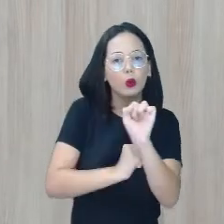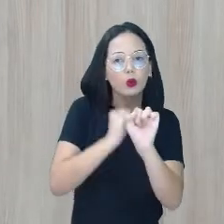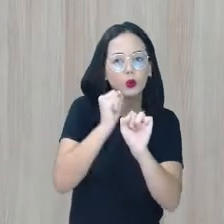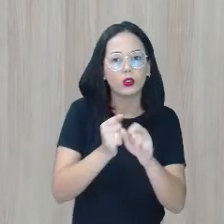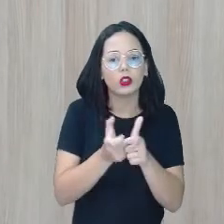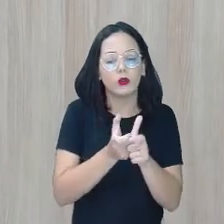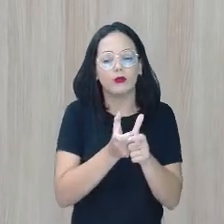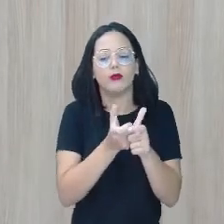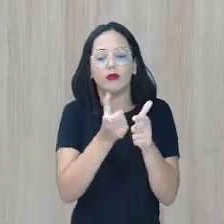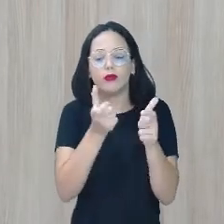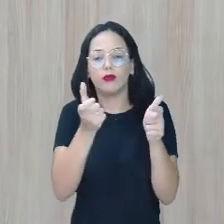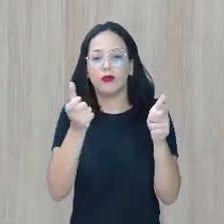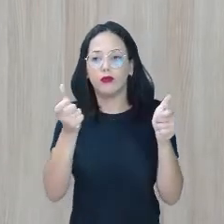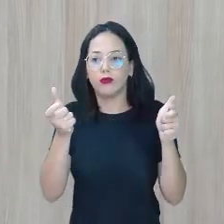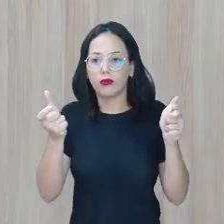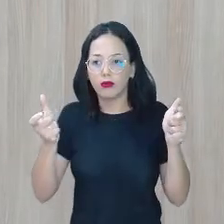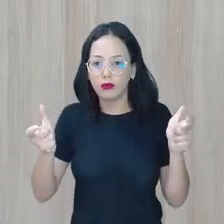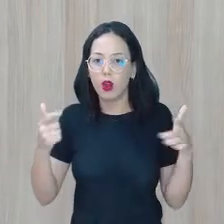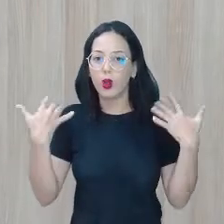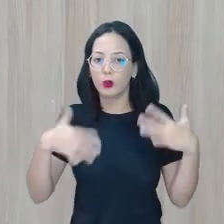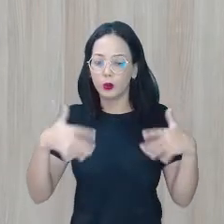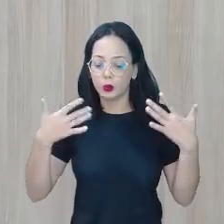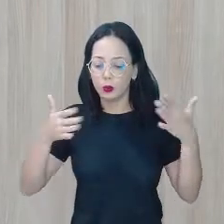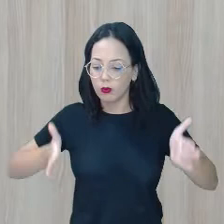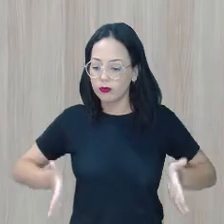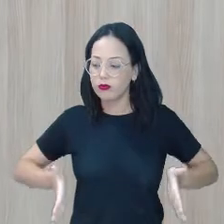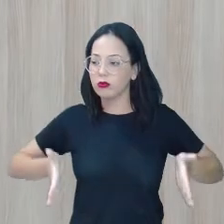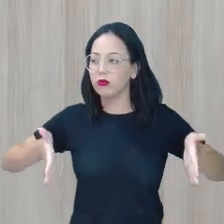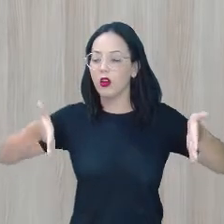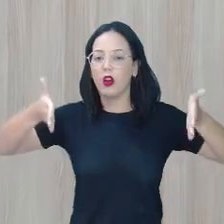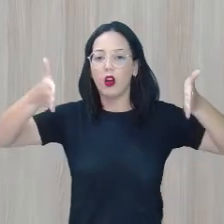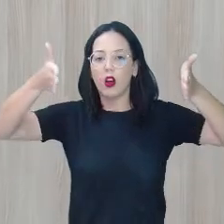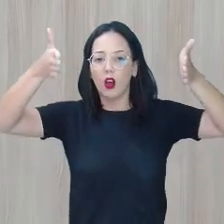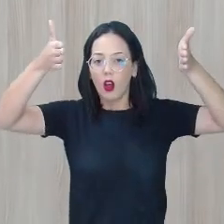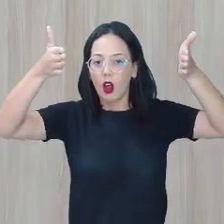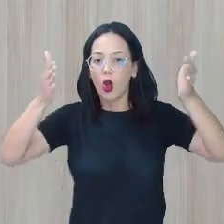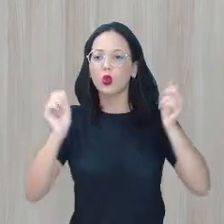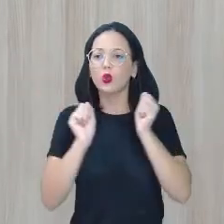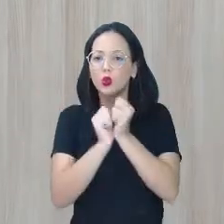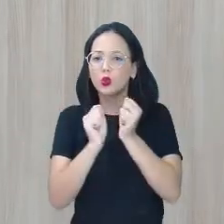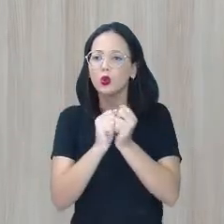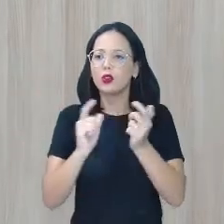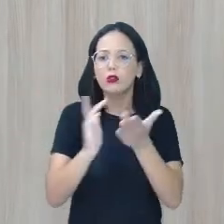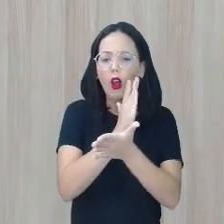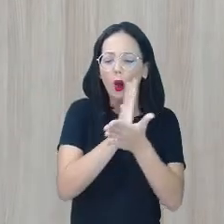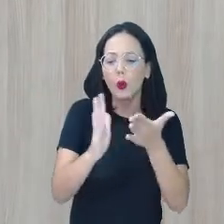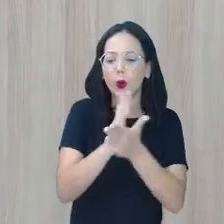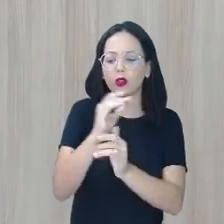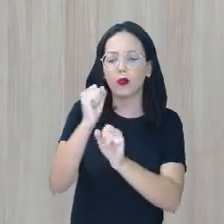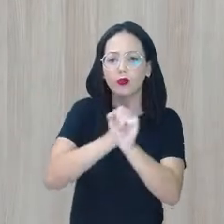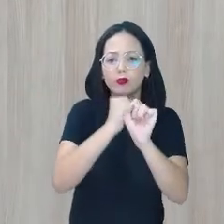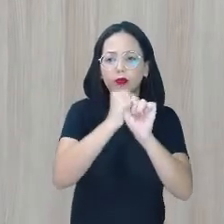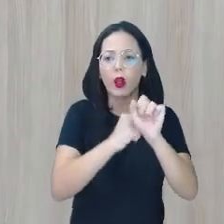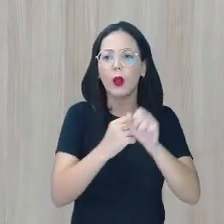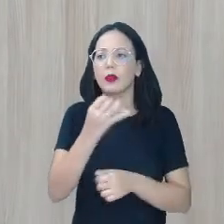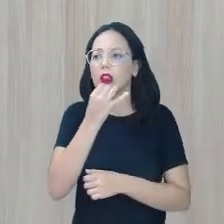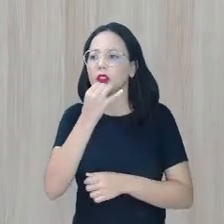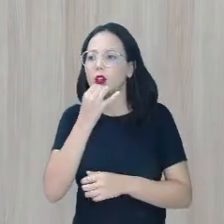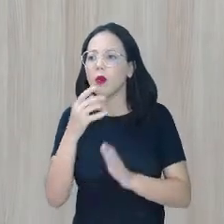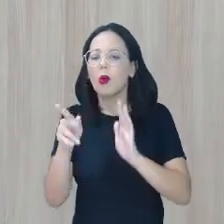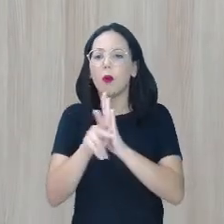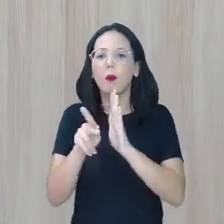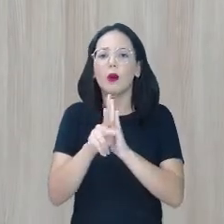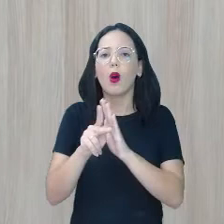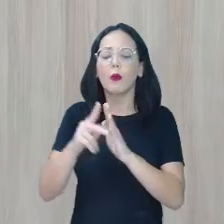tão grandiosa que junto com algumas outras construções, como por exemplo as pirâmides